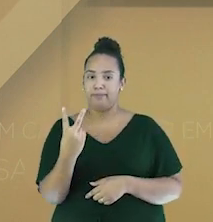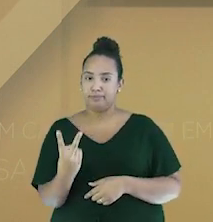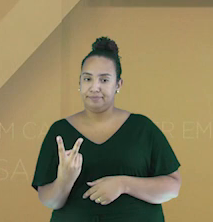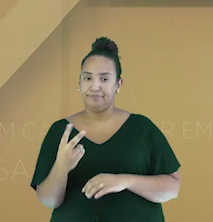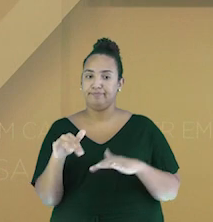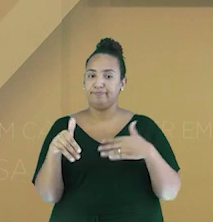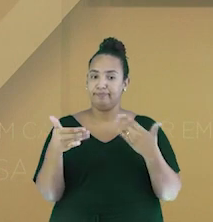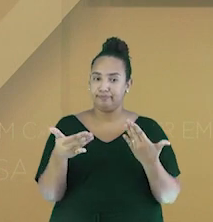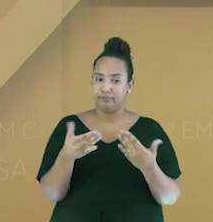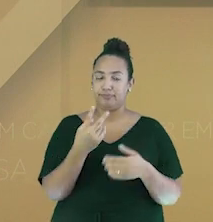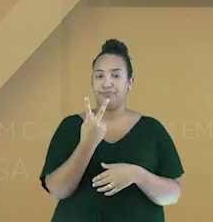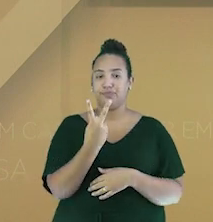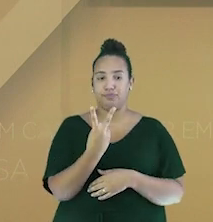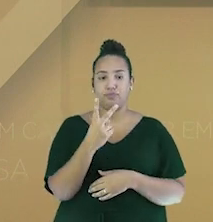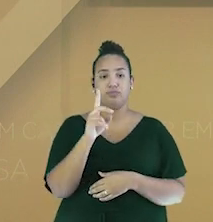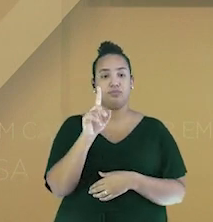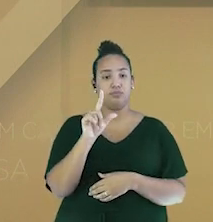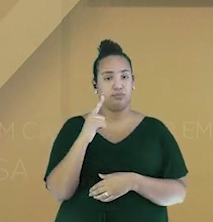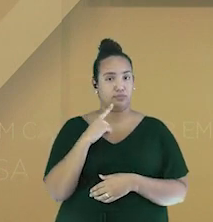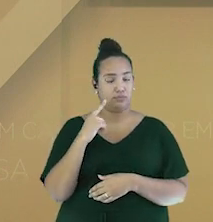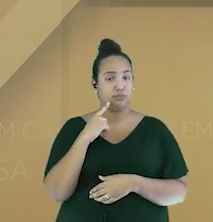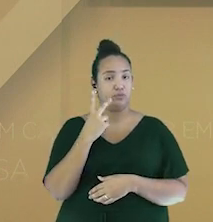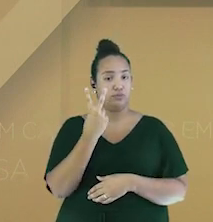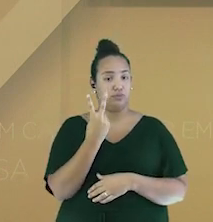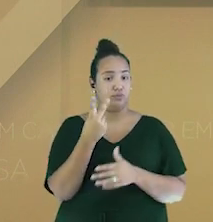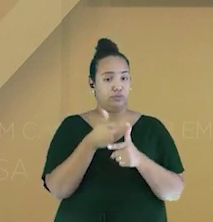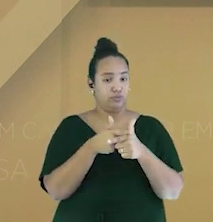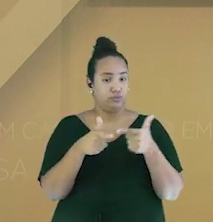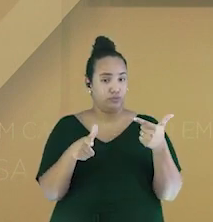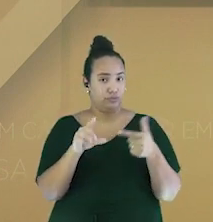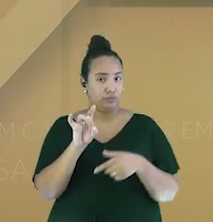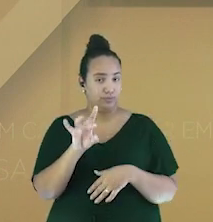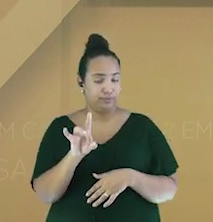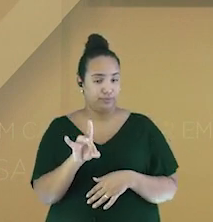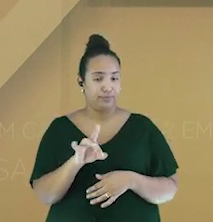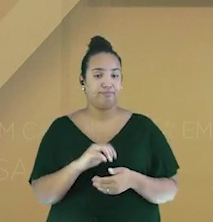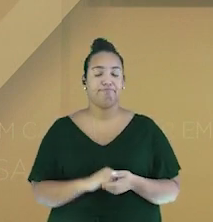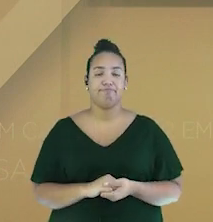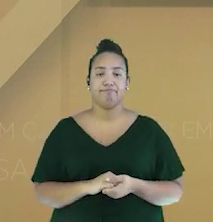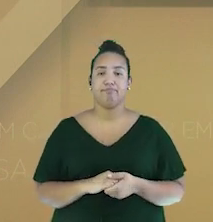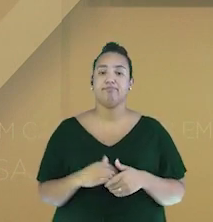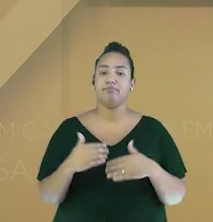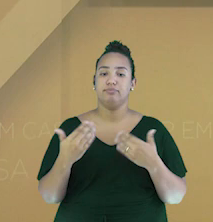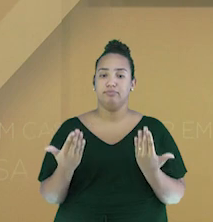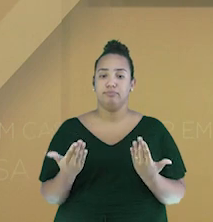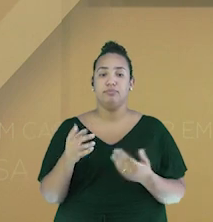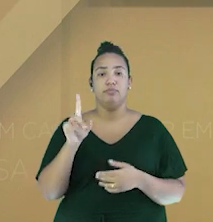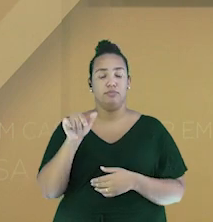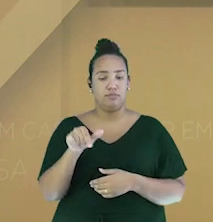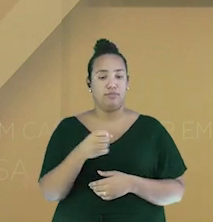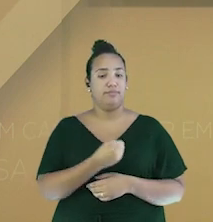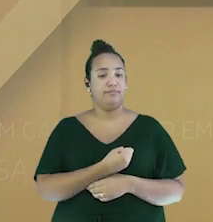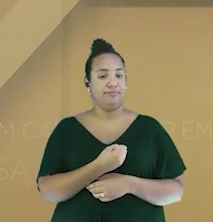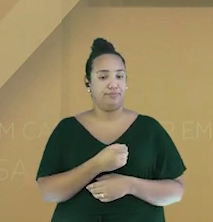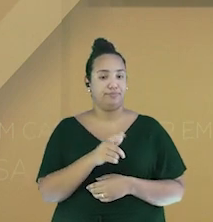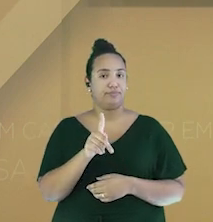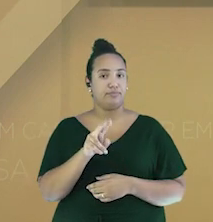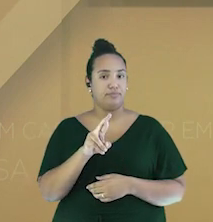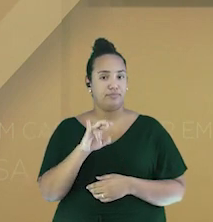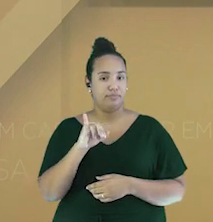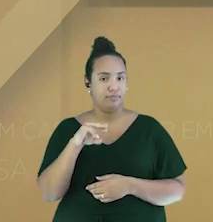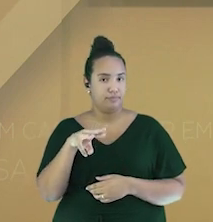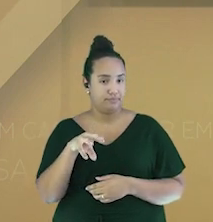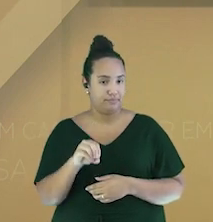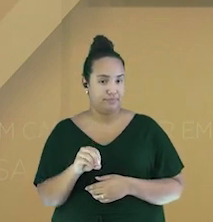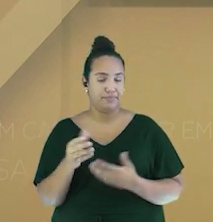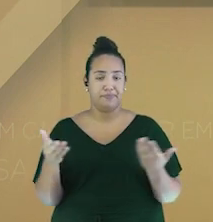o número 2 tem apenas 2 divisores distintos. Por isso, ele é chamado de número primo. Preste